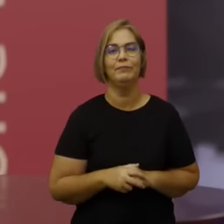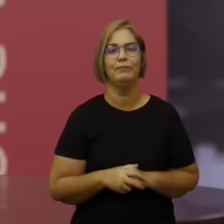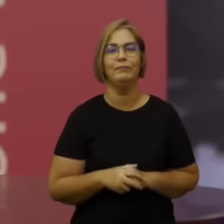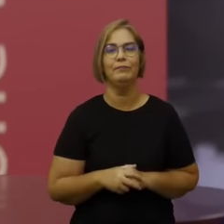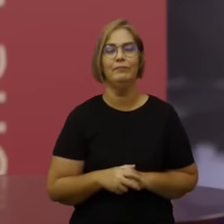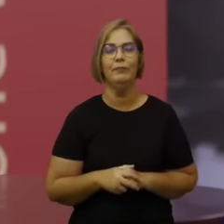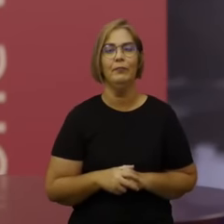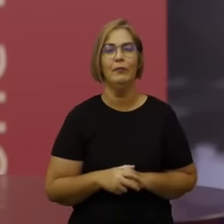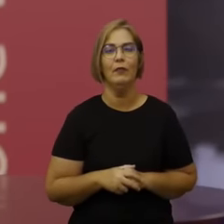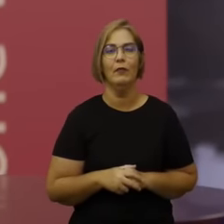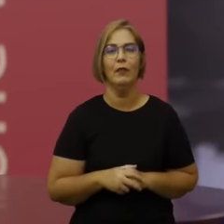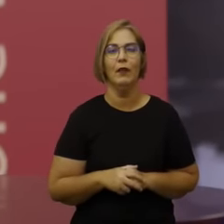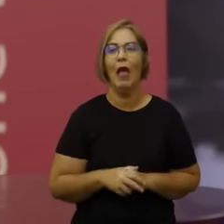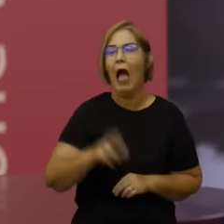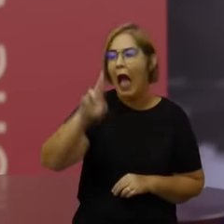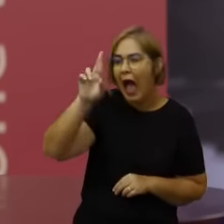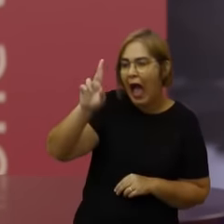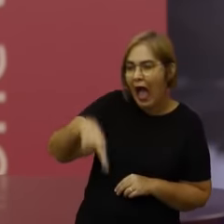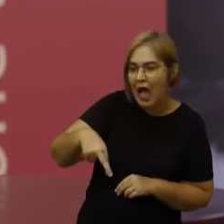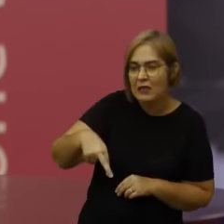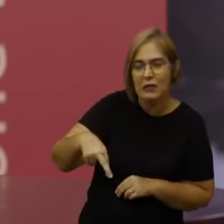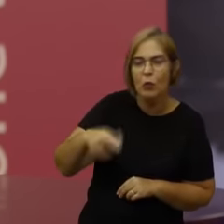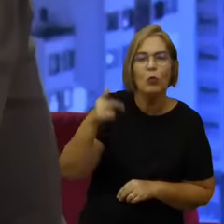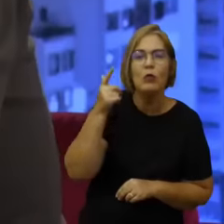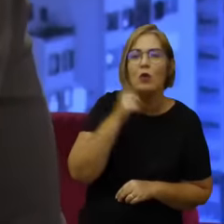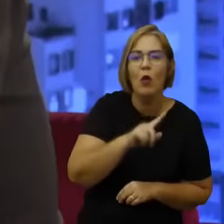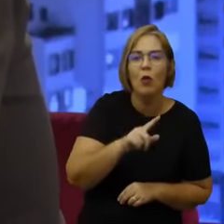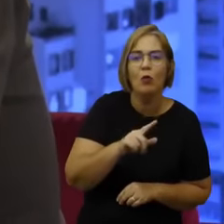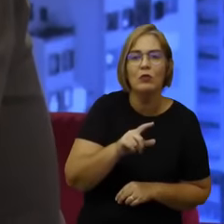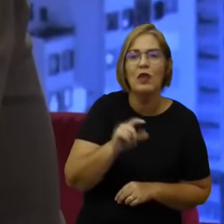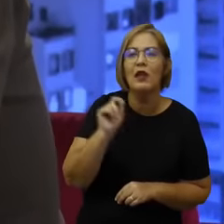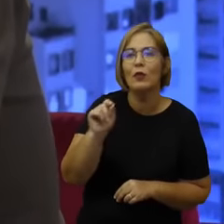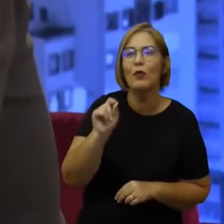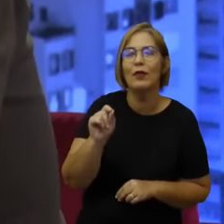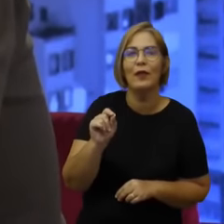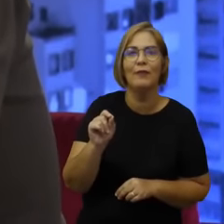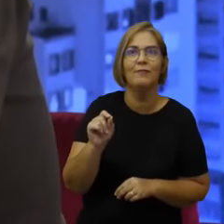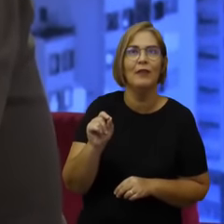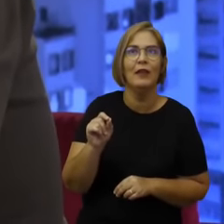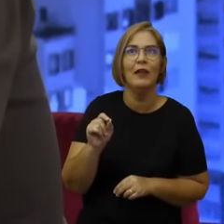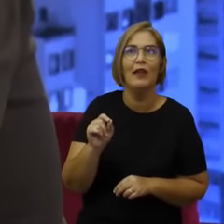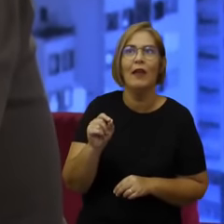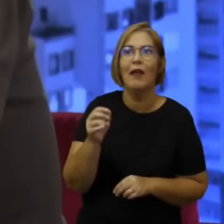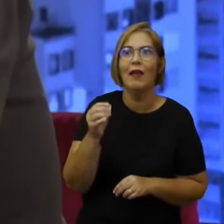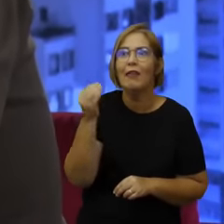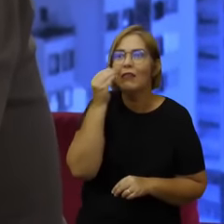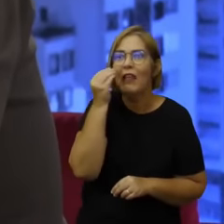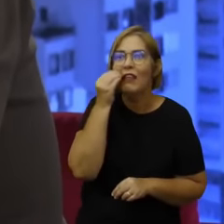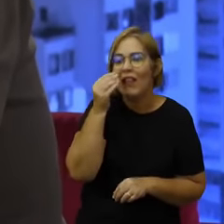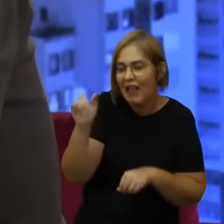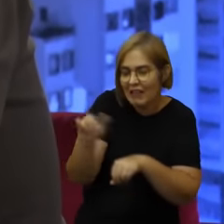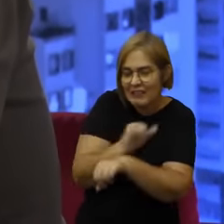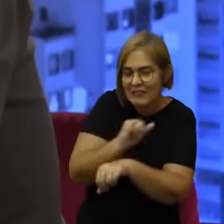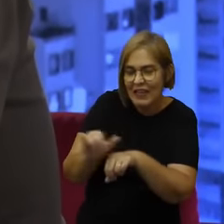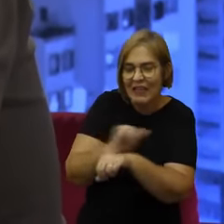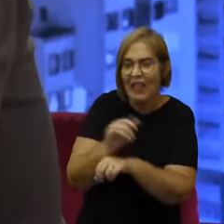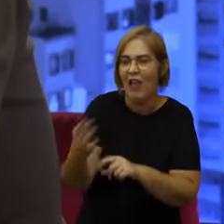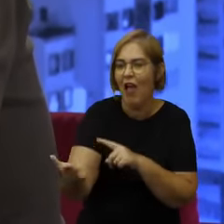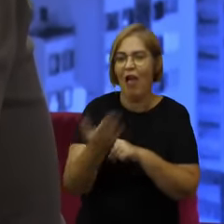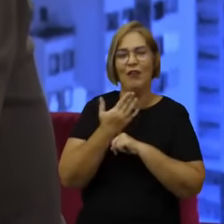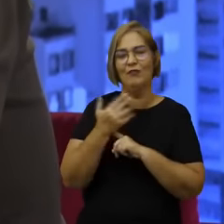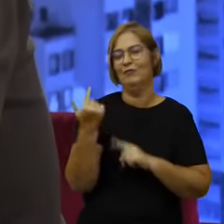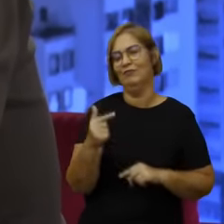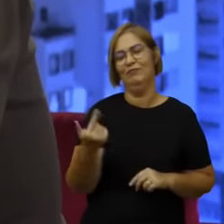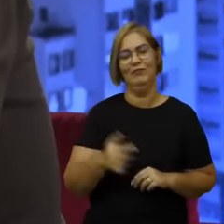Ah, a razão não conseguiria não conseguiria enquadrar isso. Então, justamente essas figuras